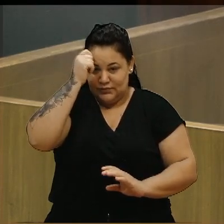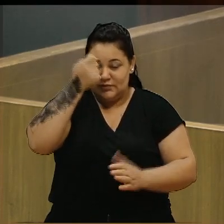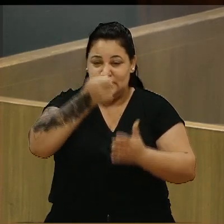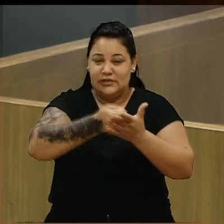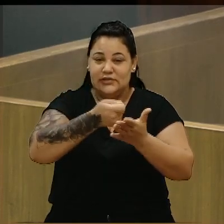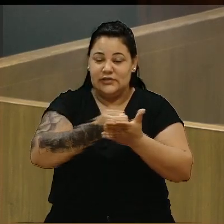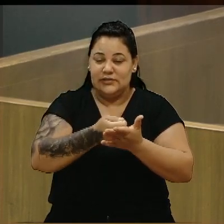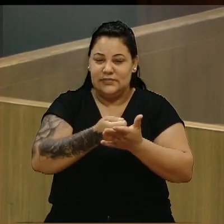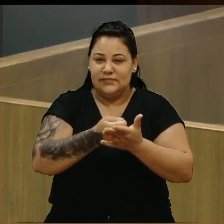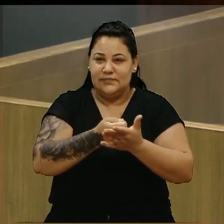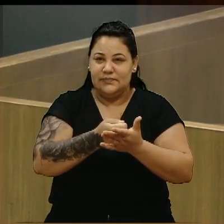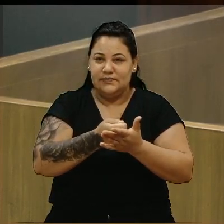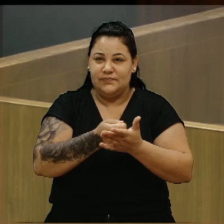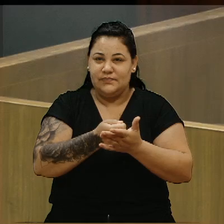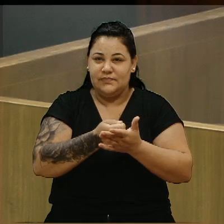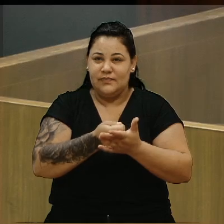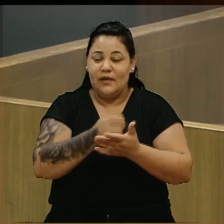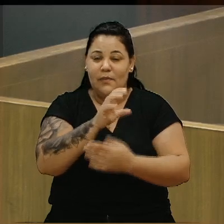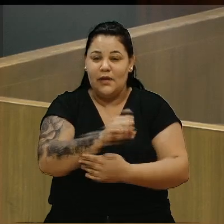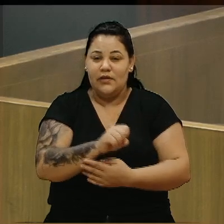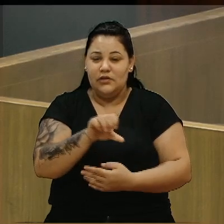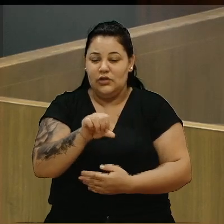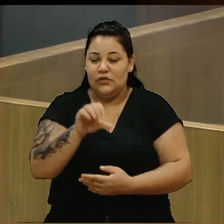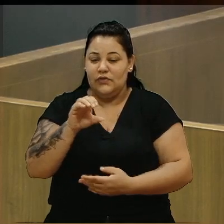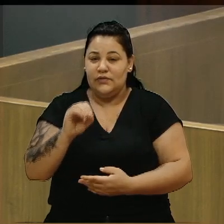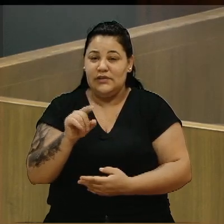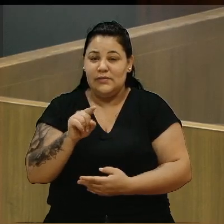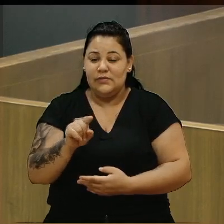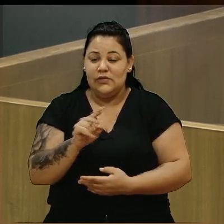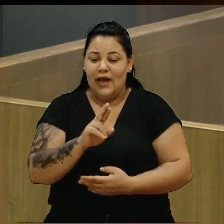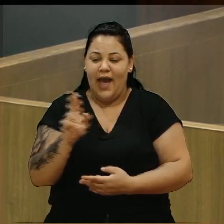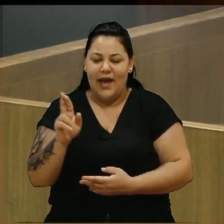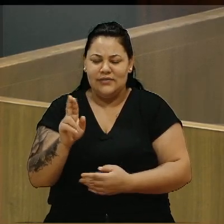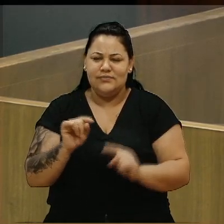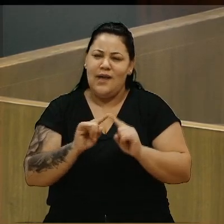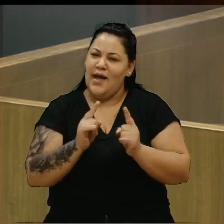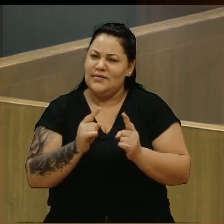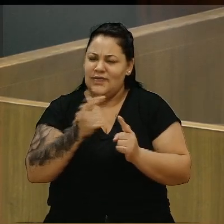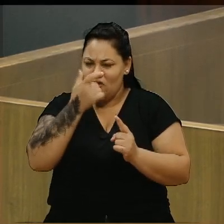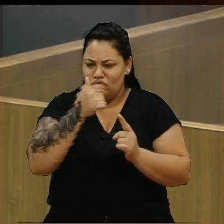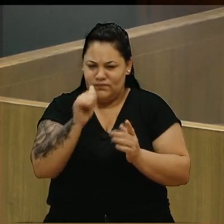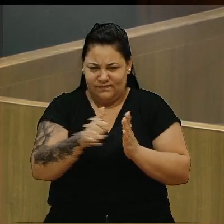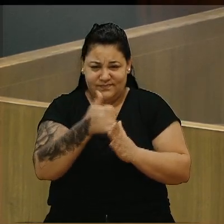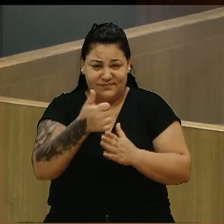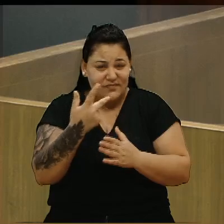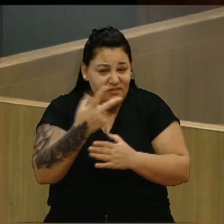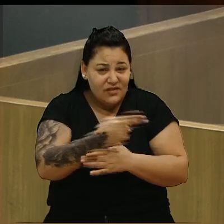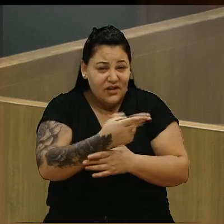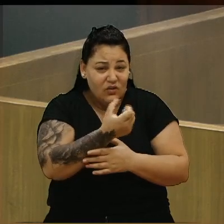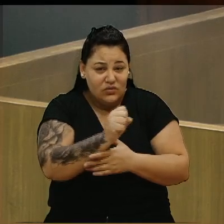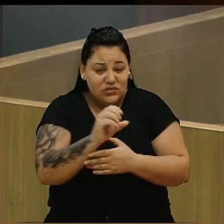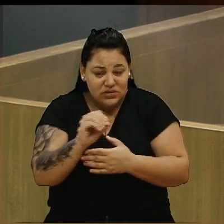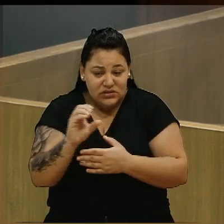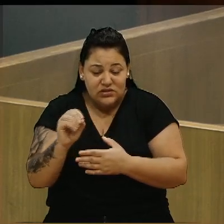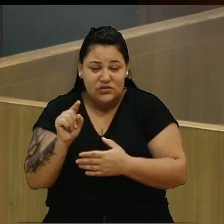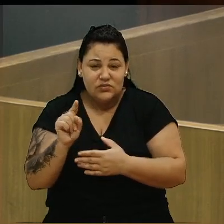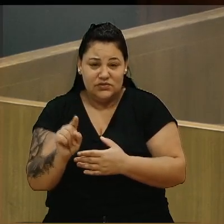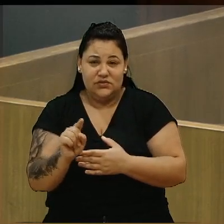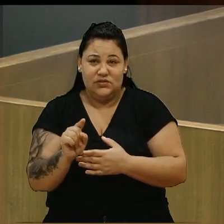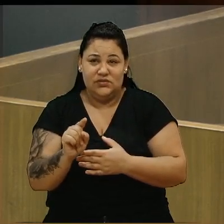mil que estavam faltando, ao invés de cortar R$800 mil. O valor total dos projetos apresentados foi